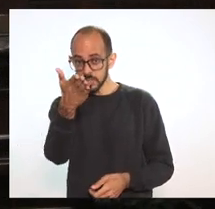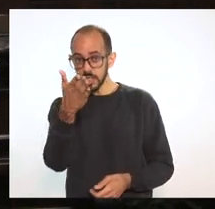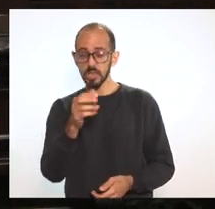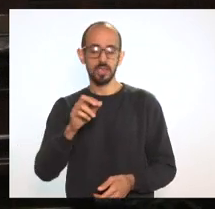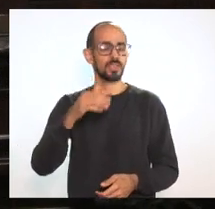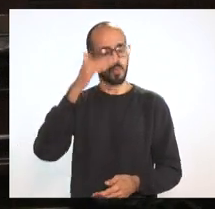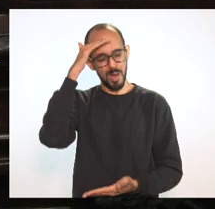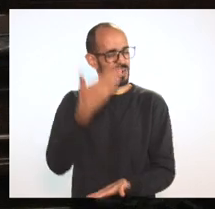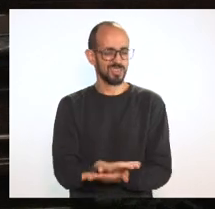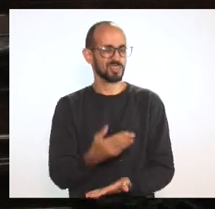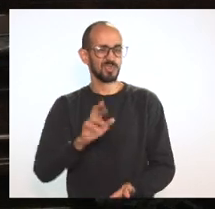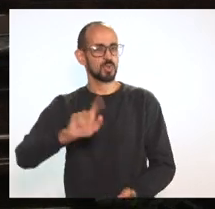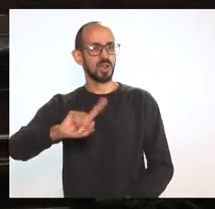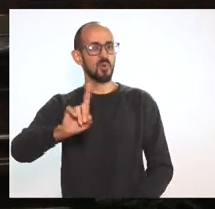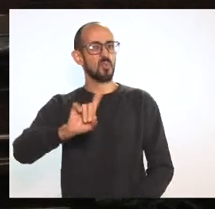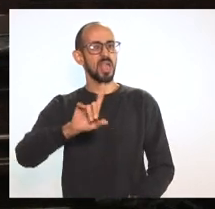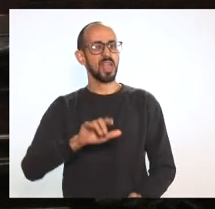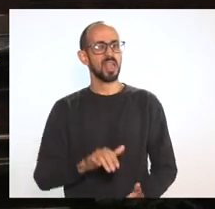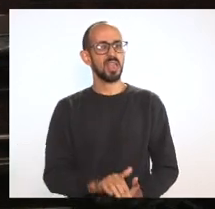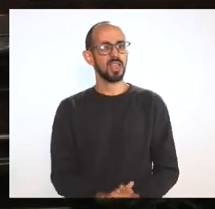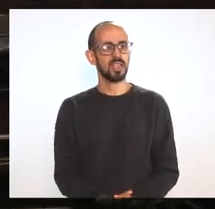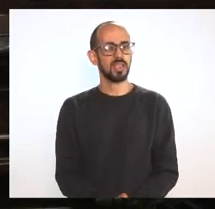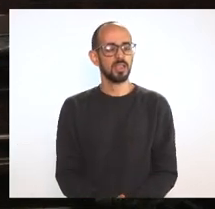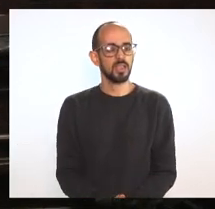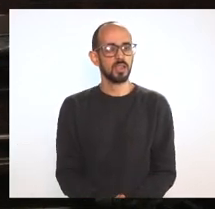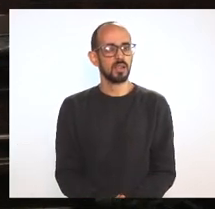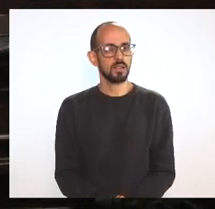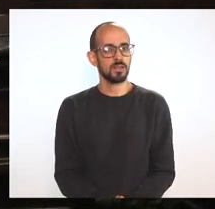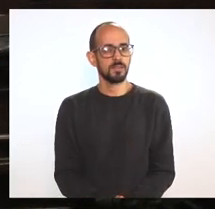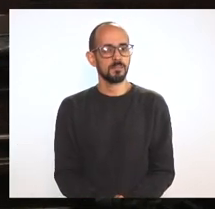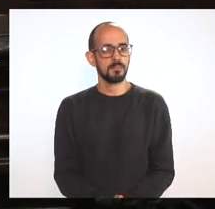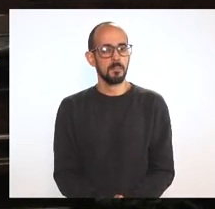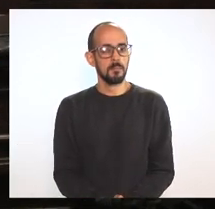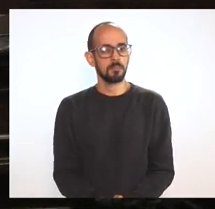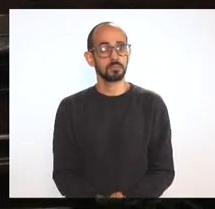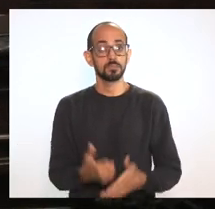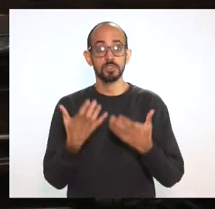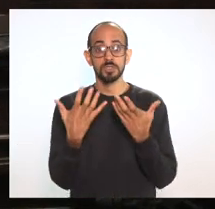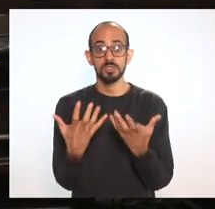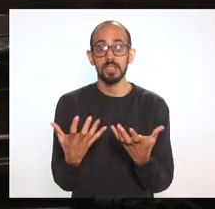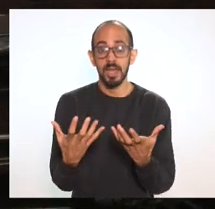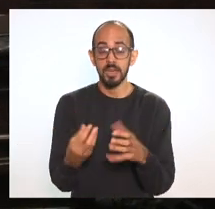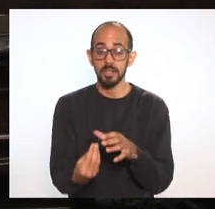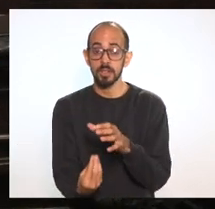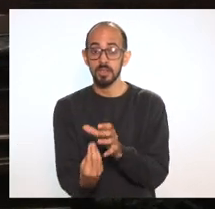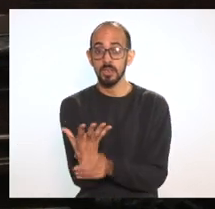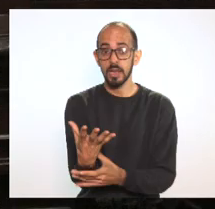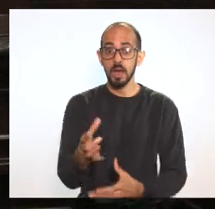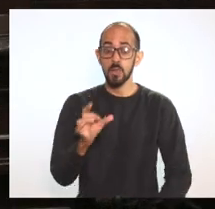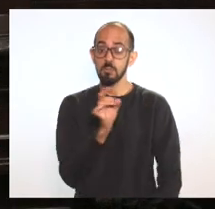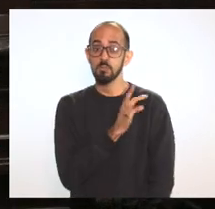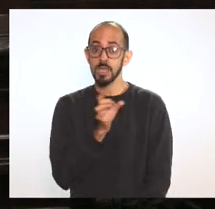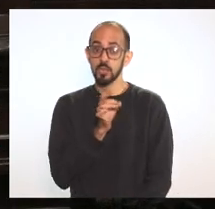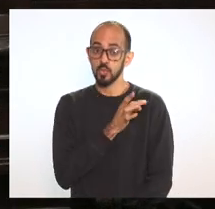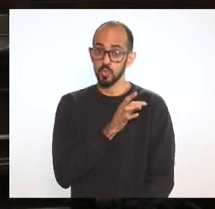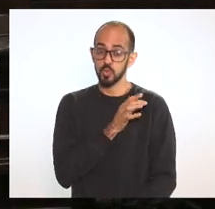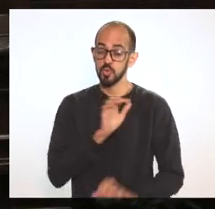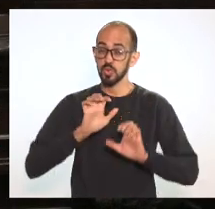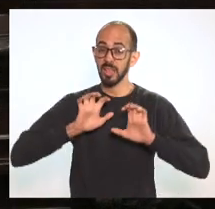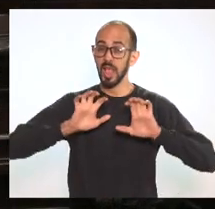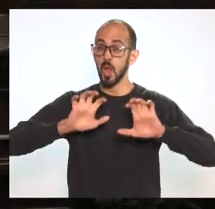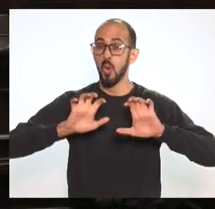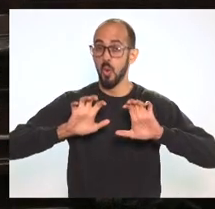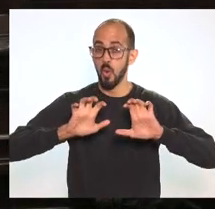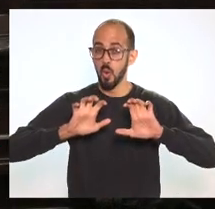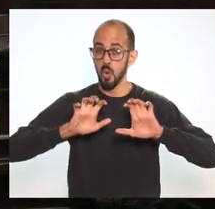não. Não vai ser, lógico. Vocês querem criar o medo, o terror na população. E que isso valha